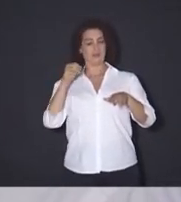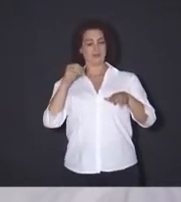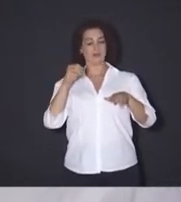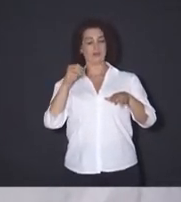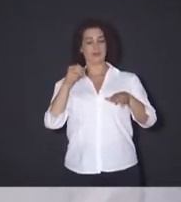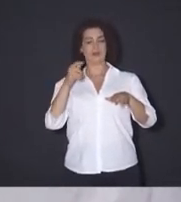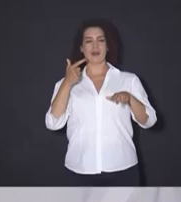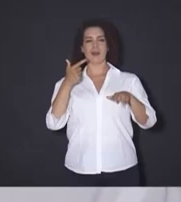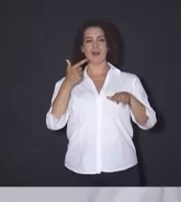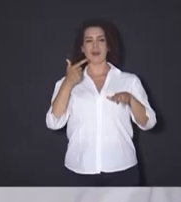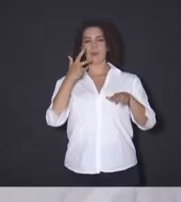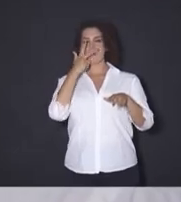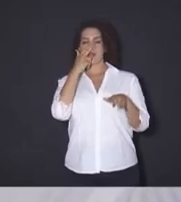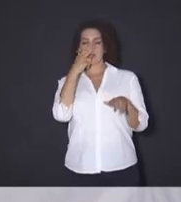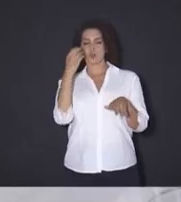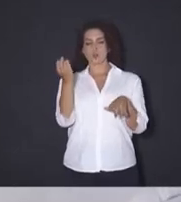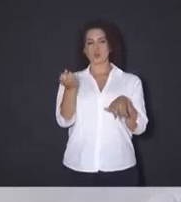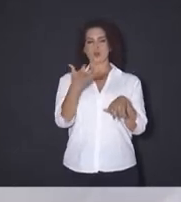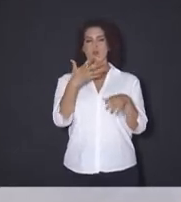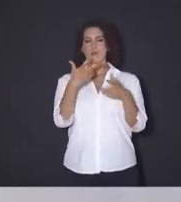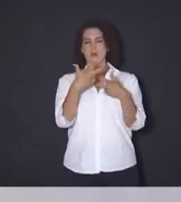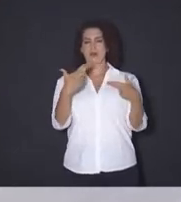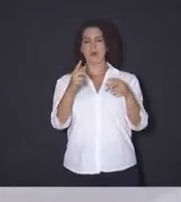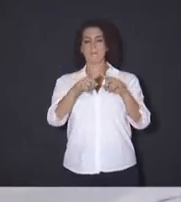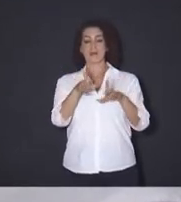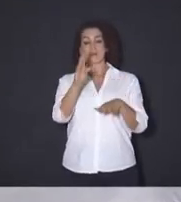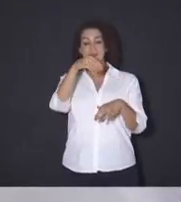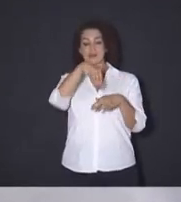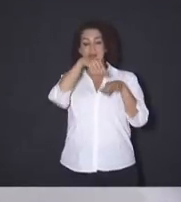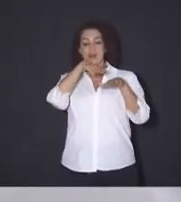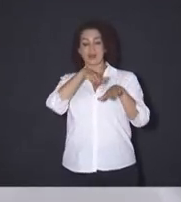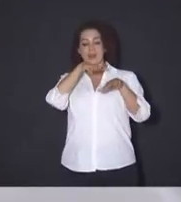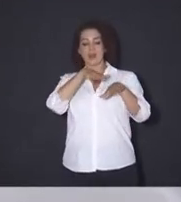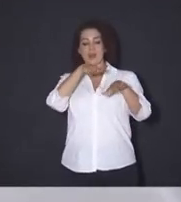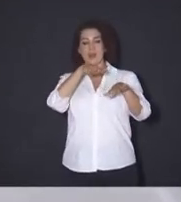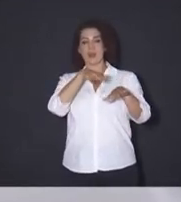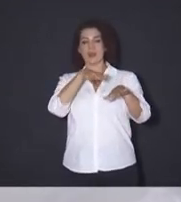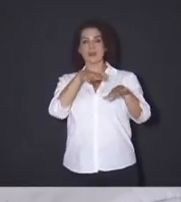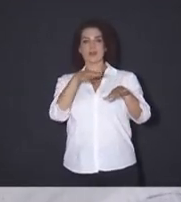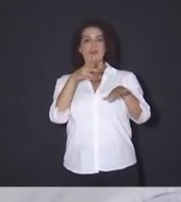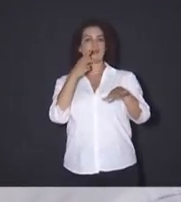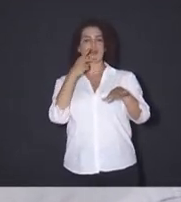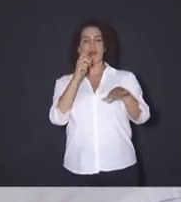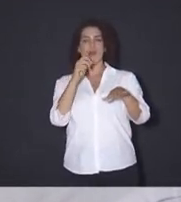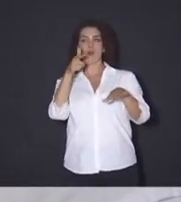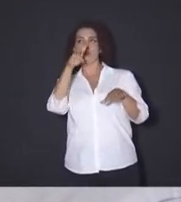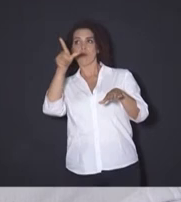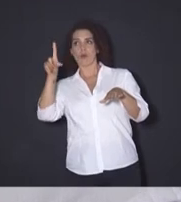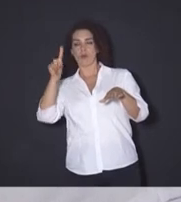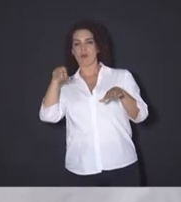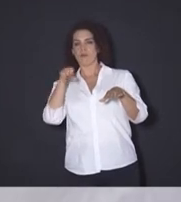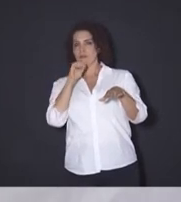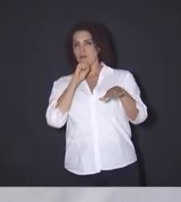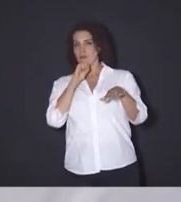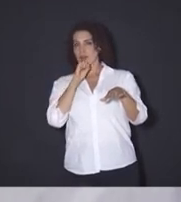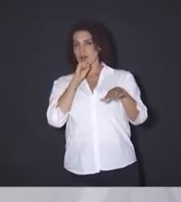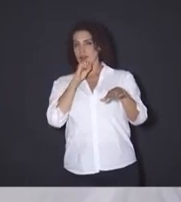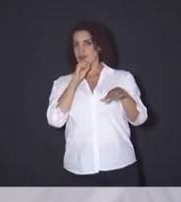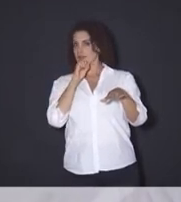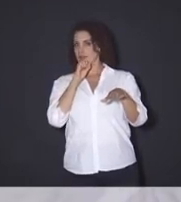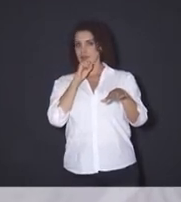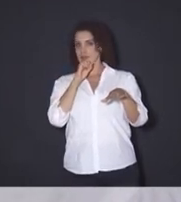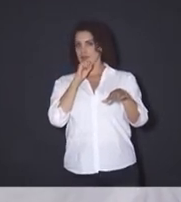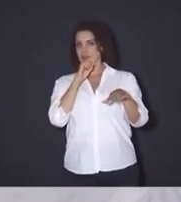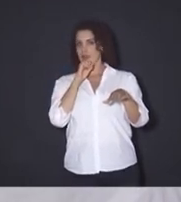também a lista entre si com discurso de dizer que os demais são velhos e é uma armadilha